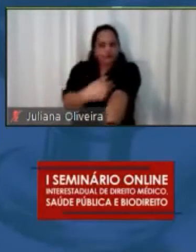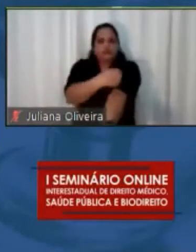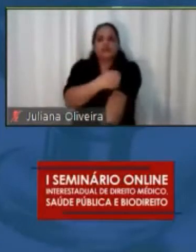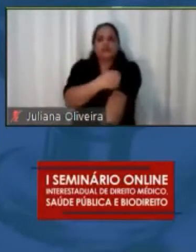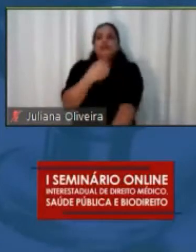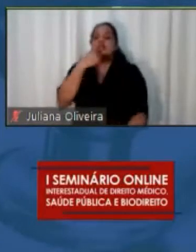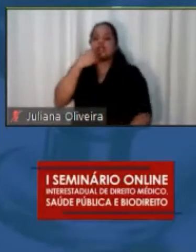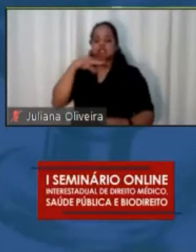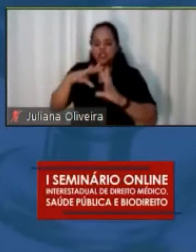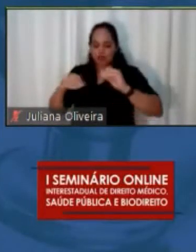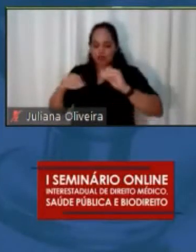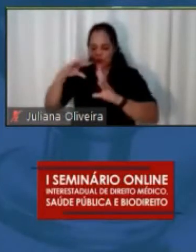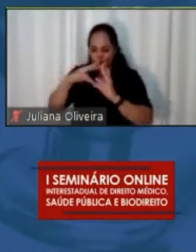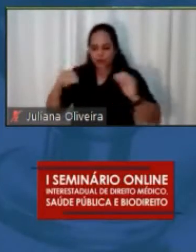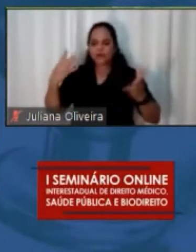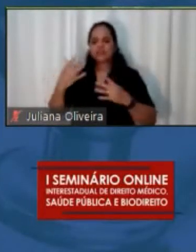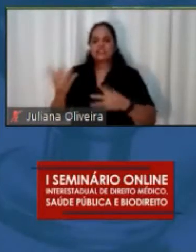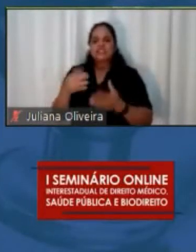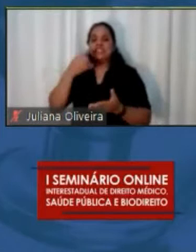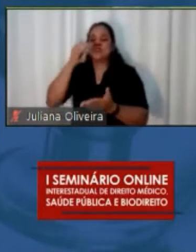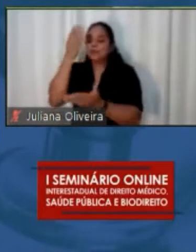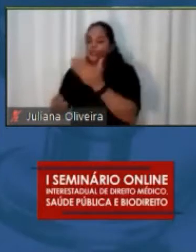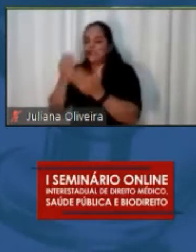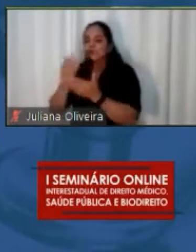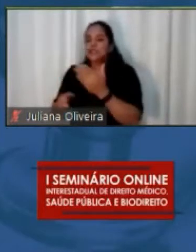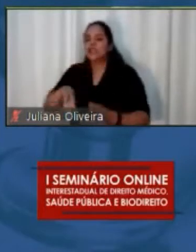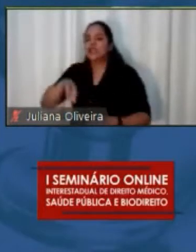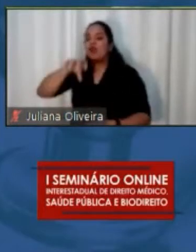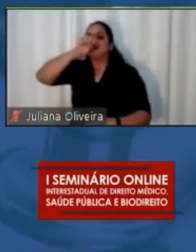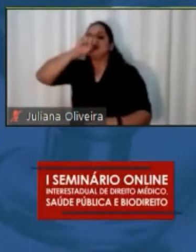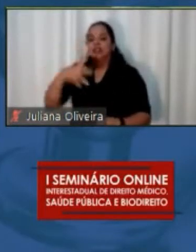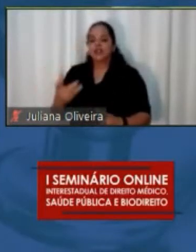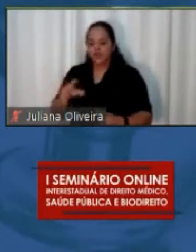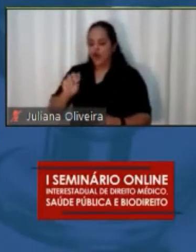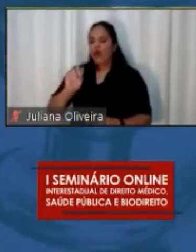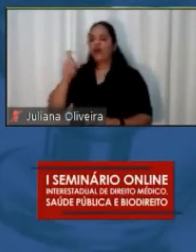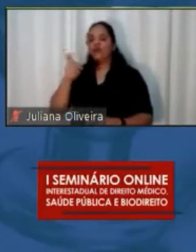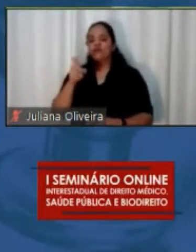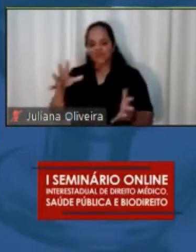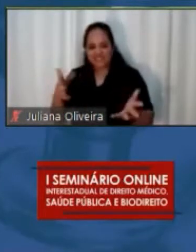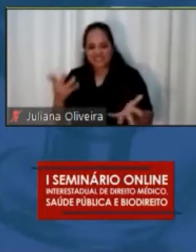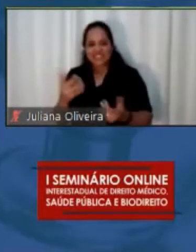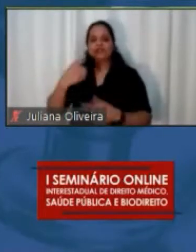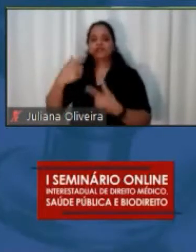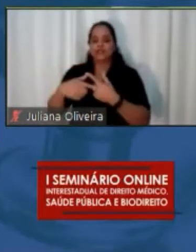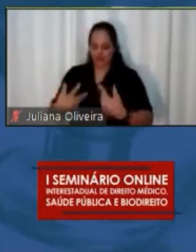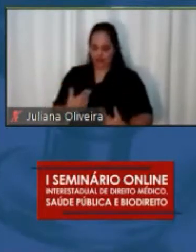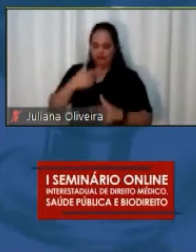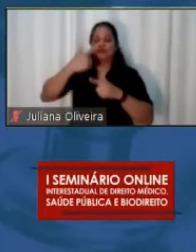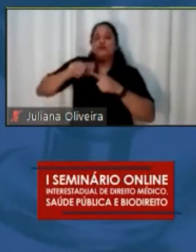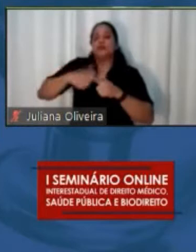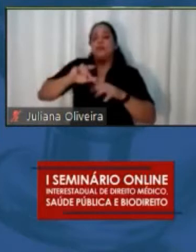enzima, ela fixa o oxigênio com ela e ela não libera quando passa nos tecidos. Portanto, essa